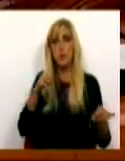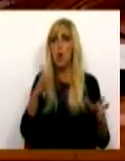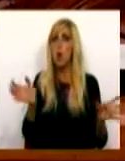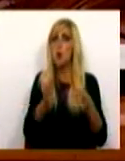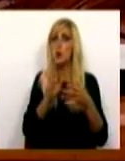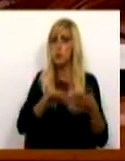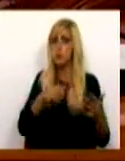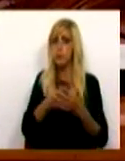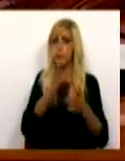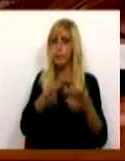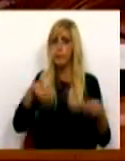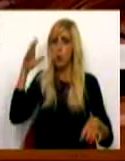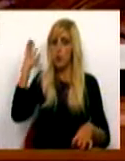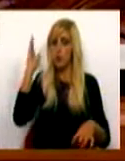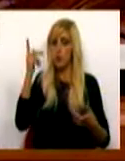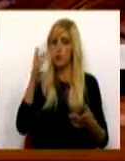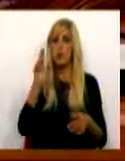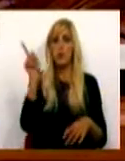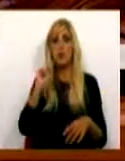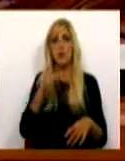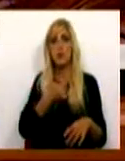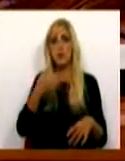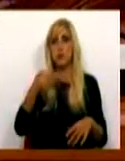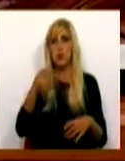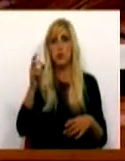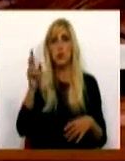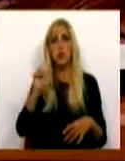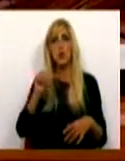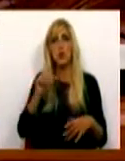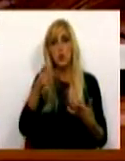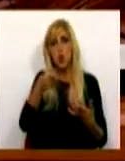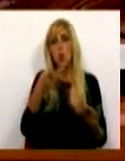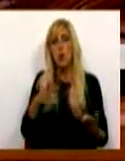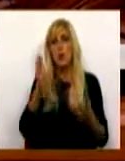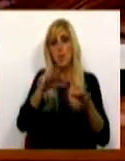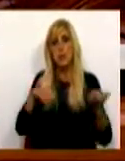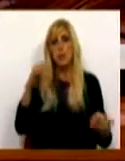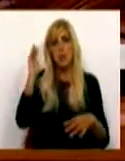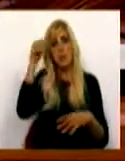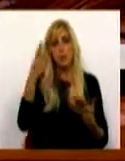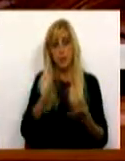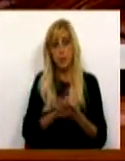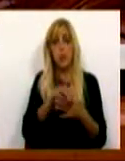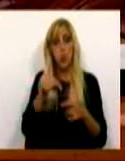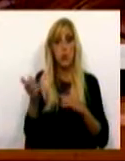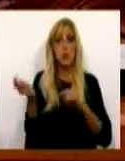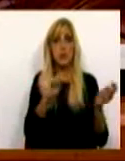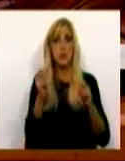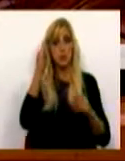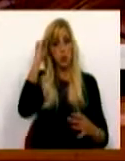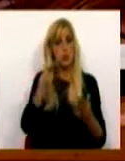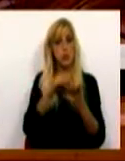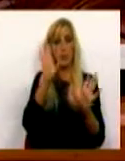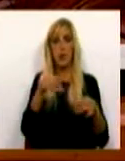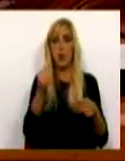numa conferência parlamentar realizada a 27 de junho, no Auditório António Almeida Santos, na Assembleia da República. O que hoje debatemos é o resultado final